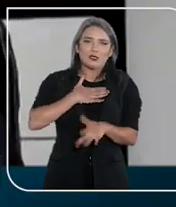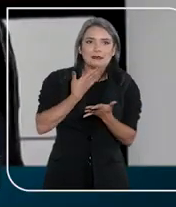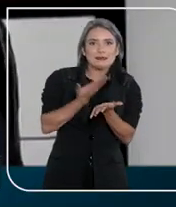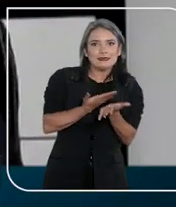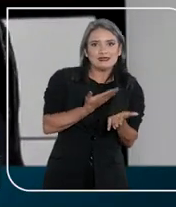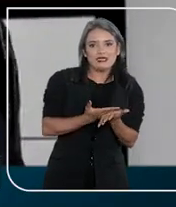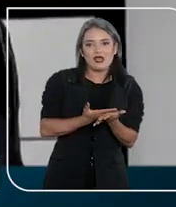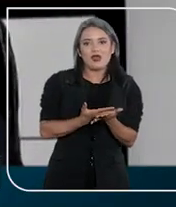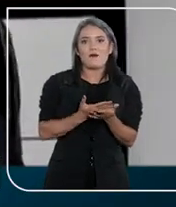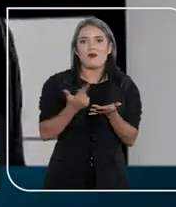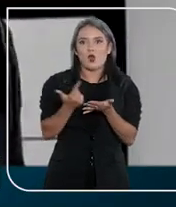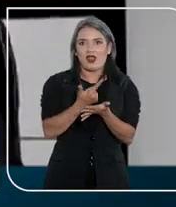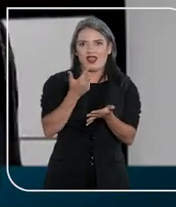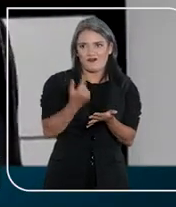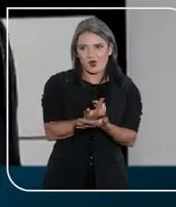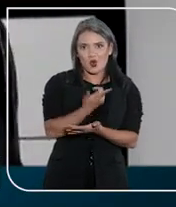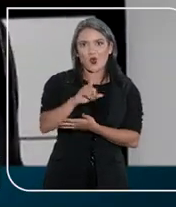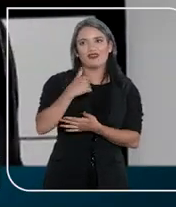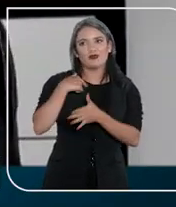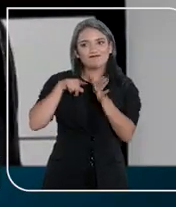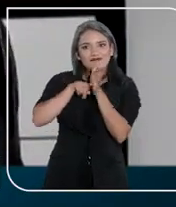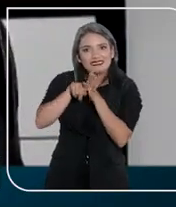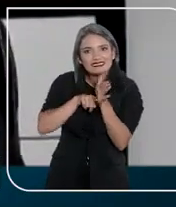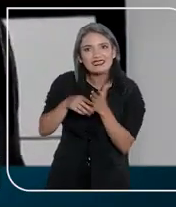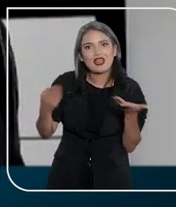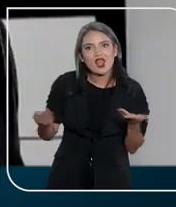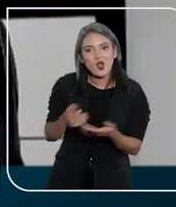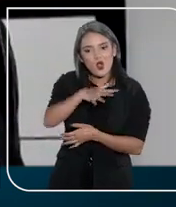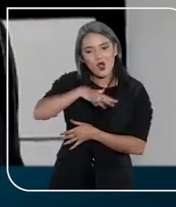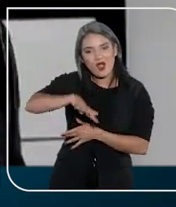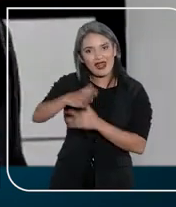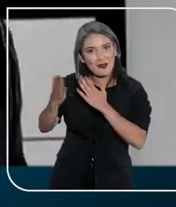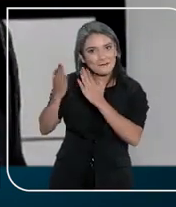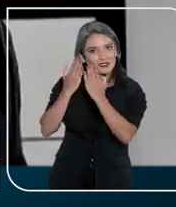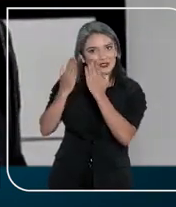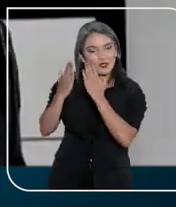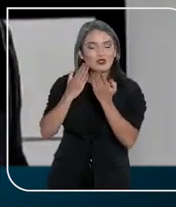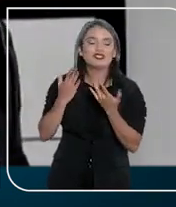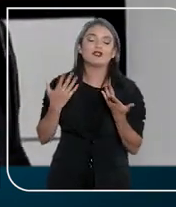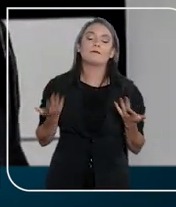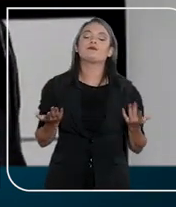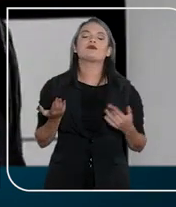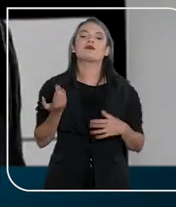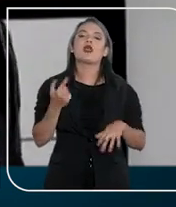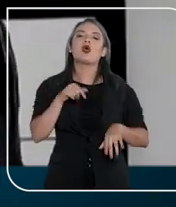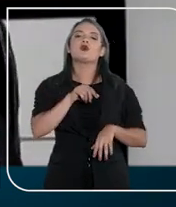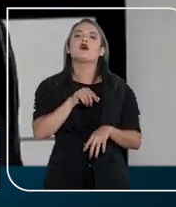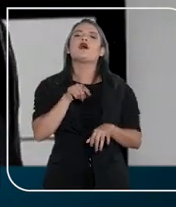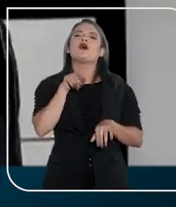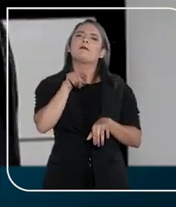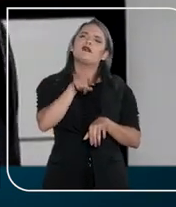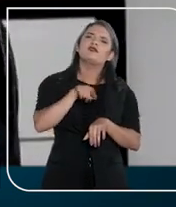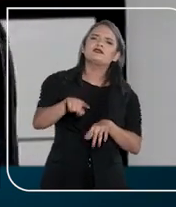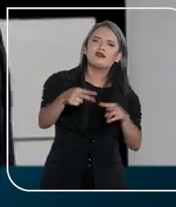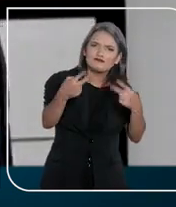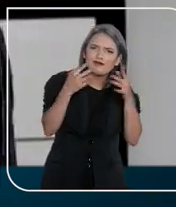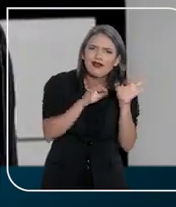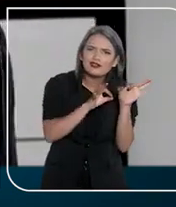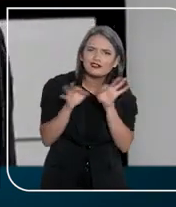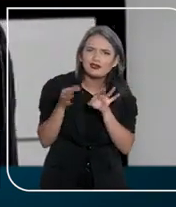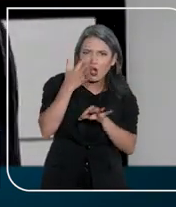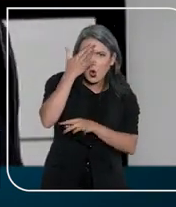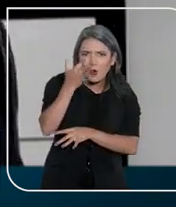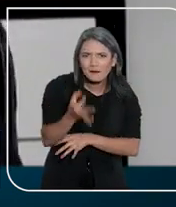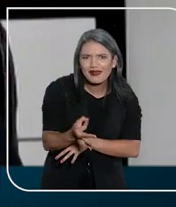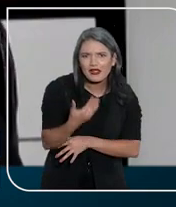edição do livro, agora eu estou pesquisando muito sobre psicologia. Eu trago o seguinte questionamento para quem vai nos assistir e quer entender